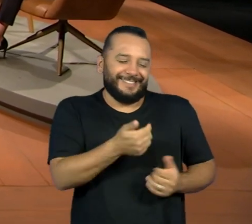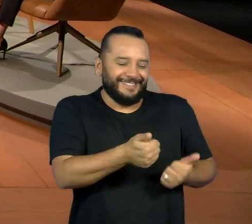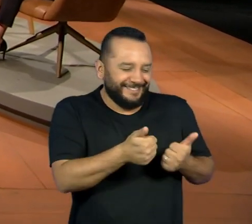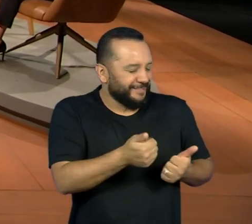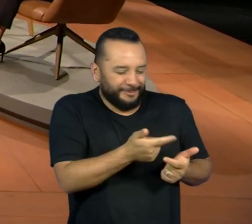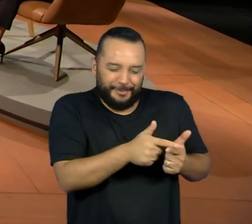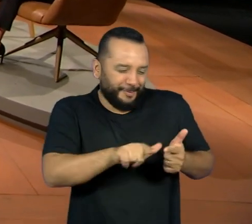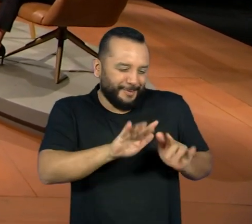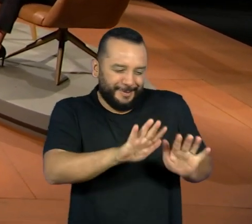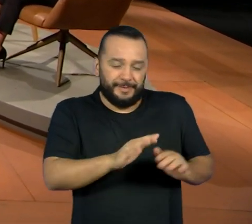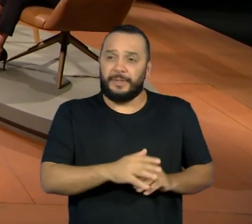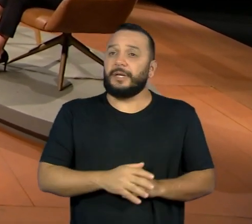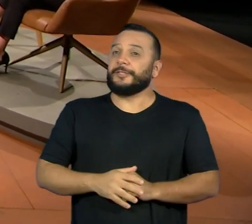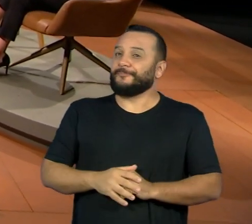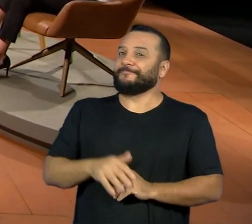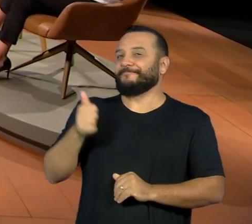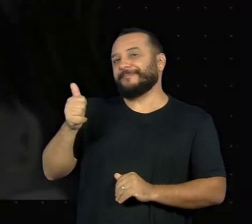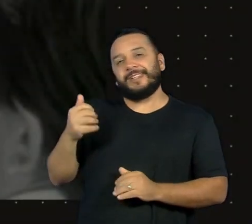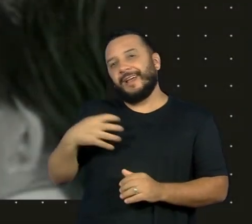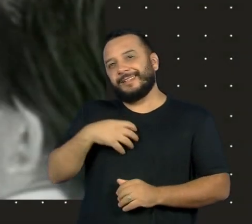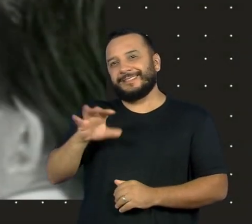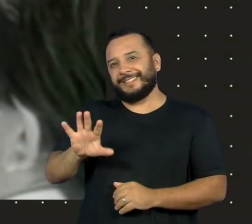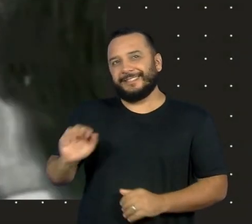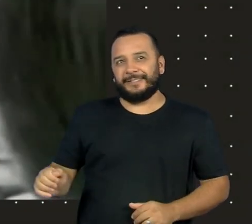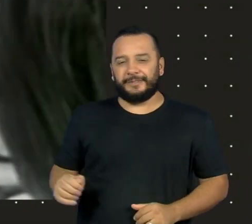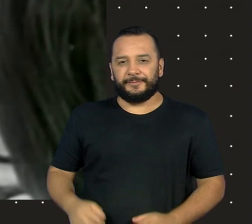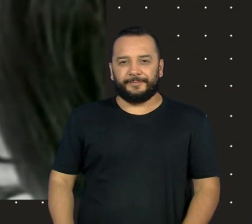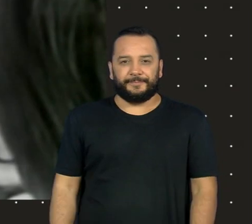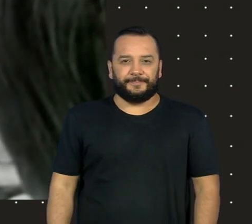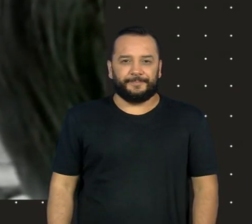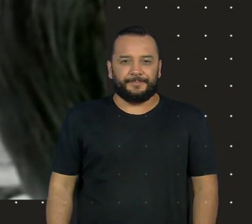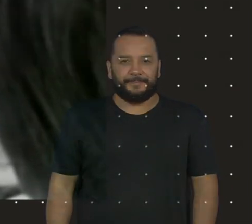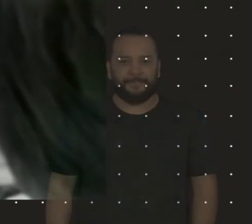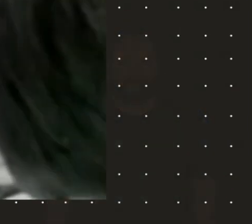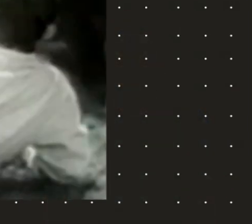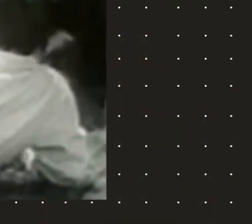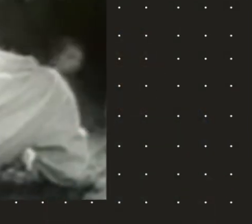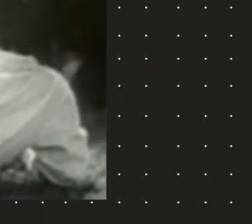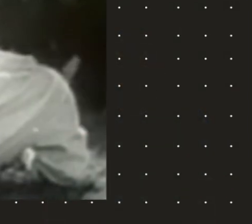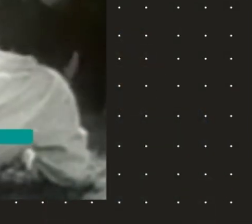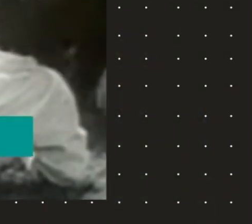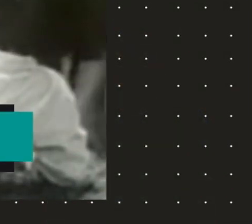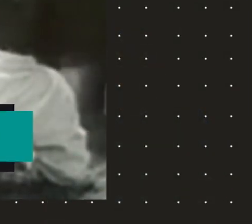né? E foi assim. Tá pronto? Claquete.